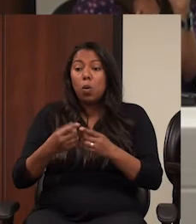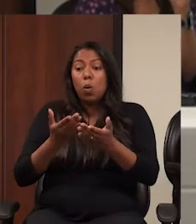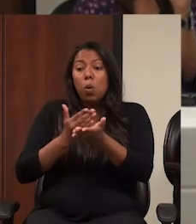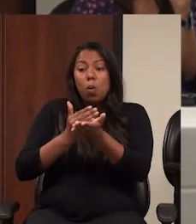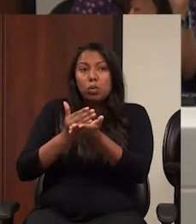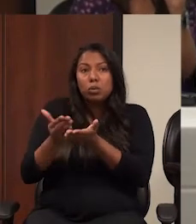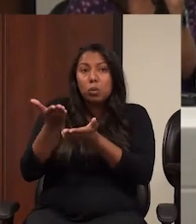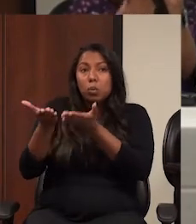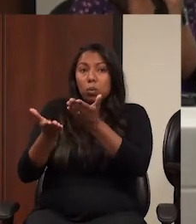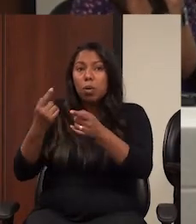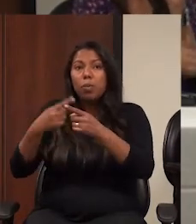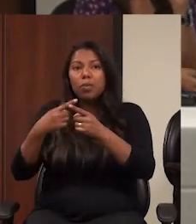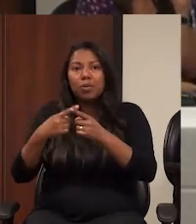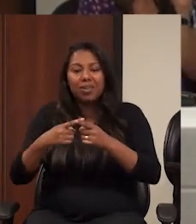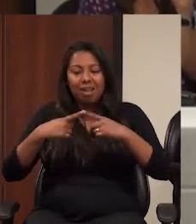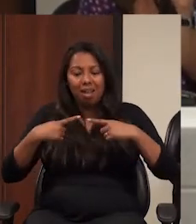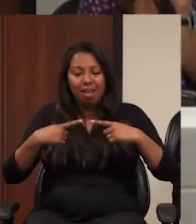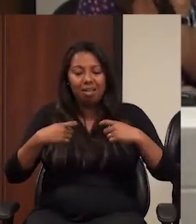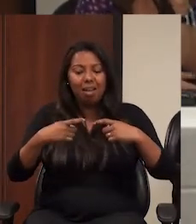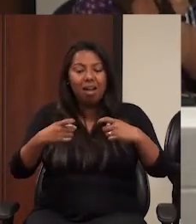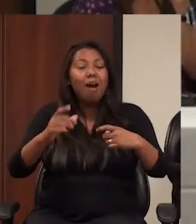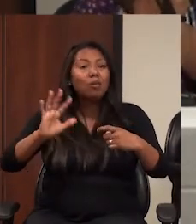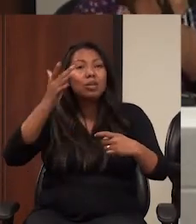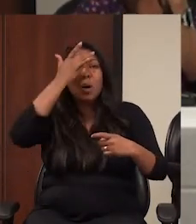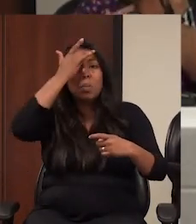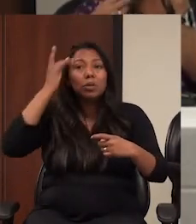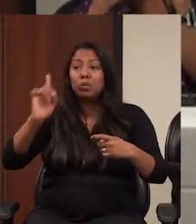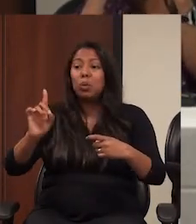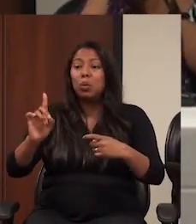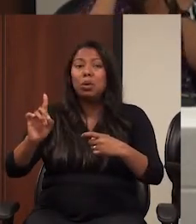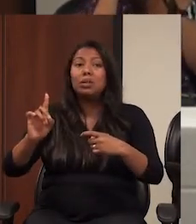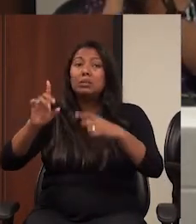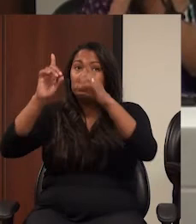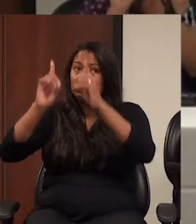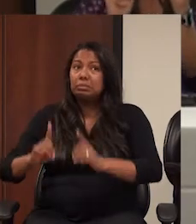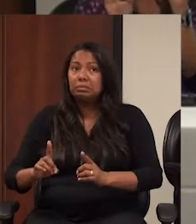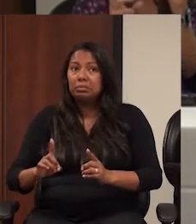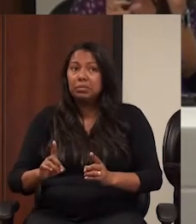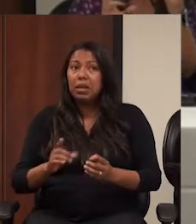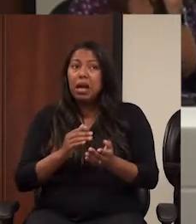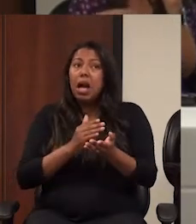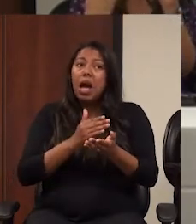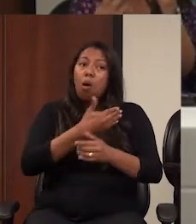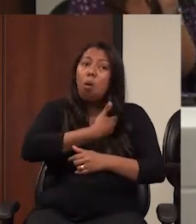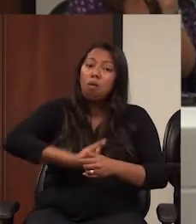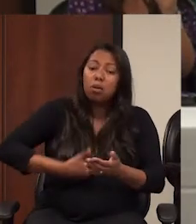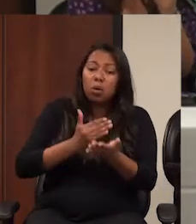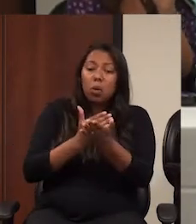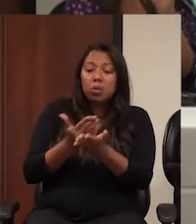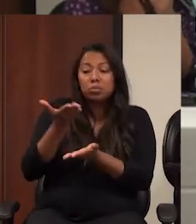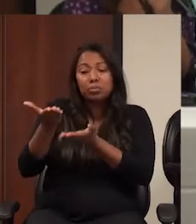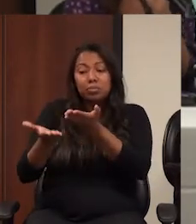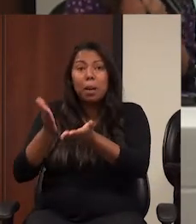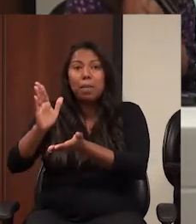pessoas com deficiência surgiram em virtude delas. Então elas começaram a ter algum tratamento pelo Estado e eram confinadas